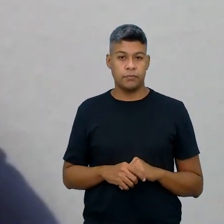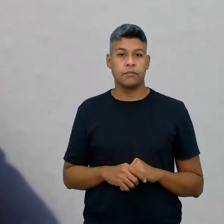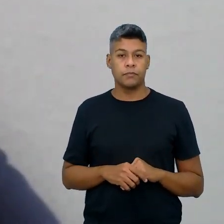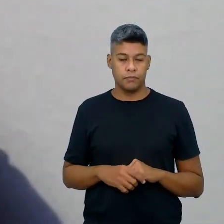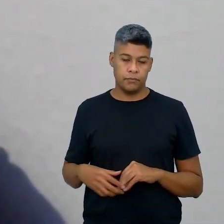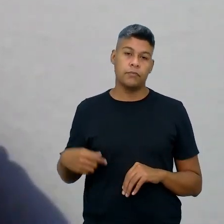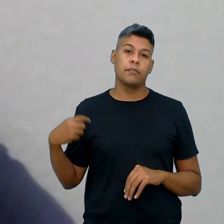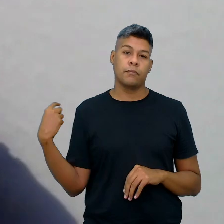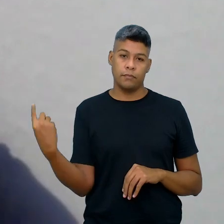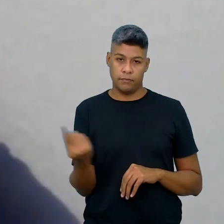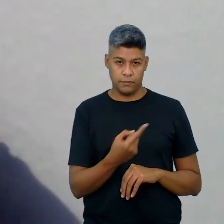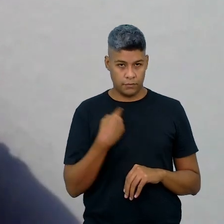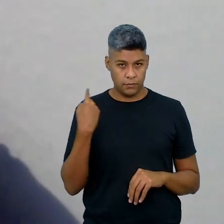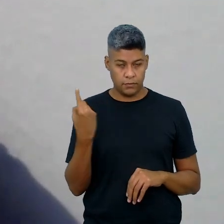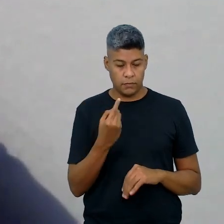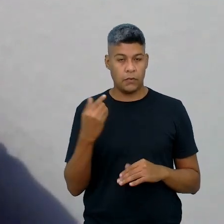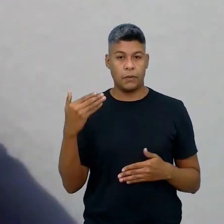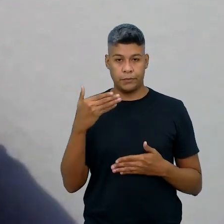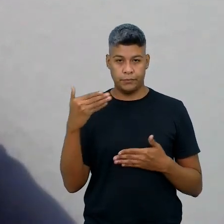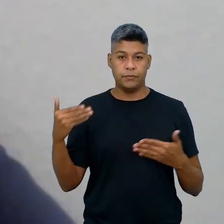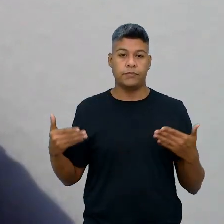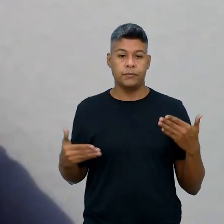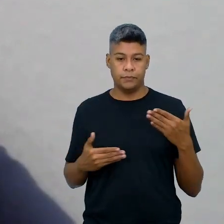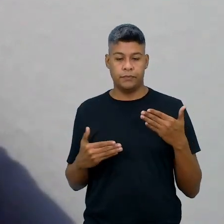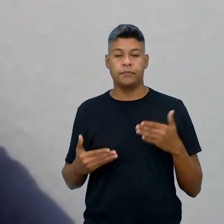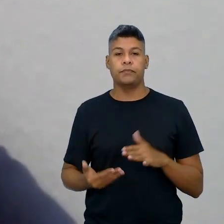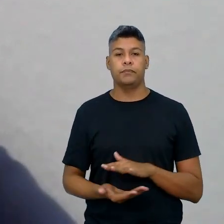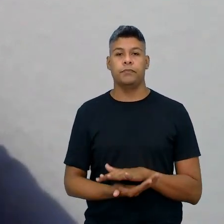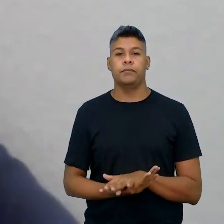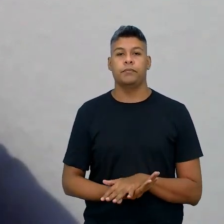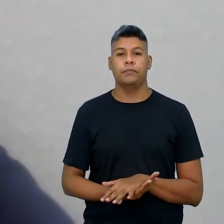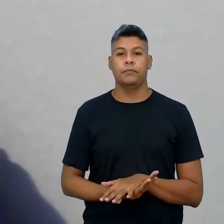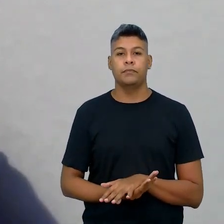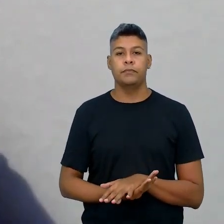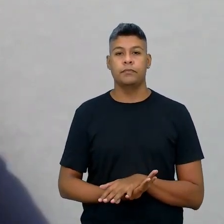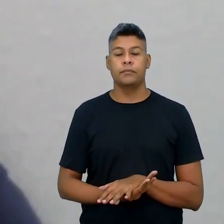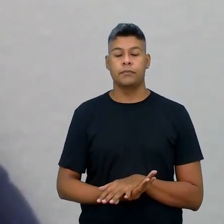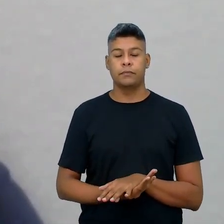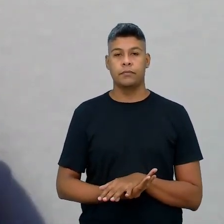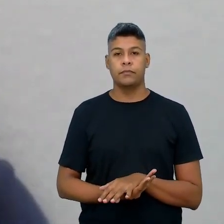o nosso PowerPoint.